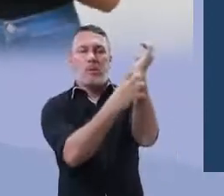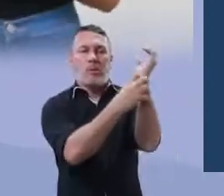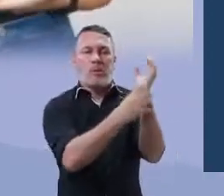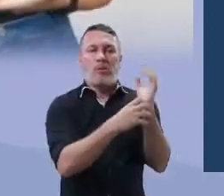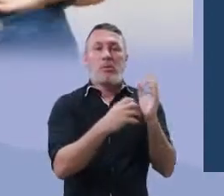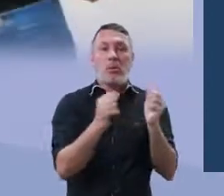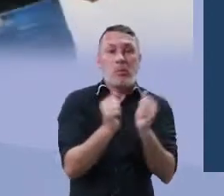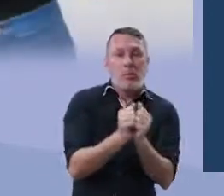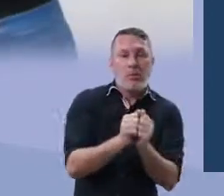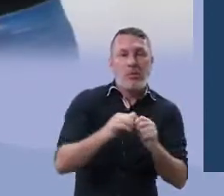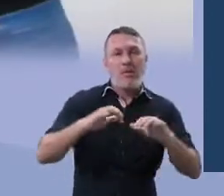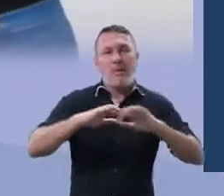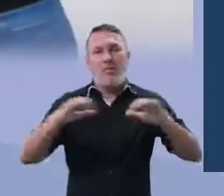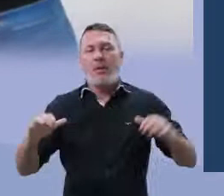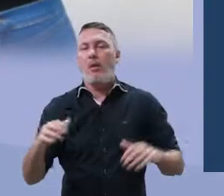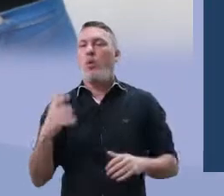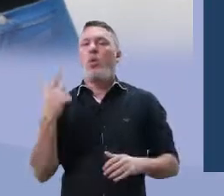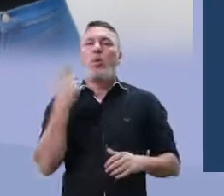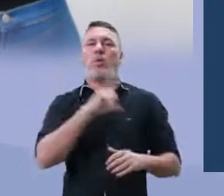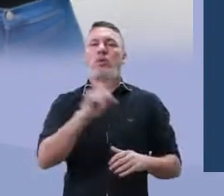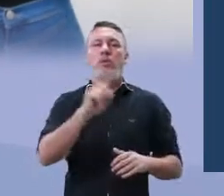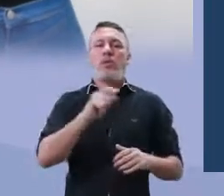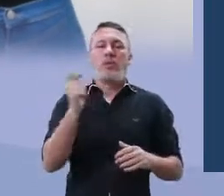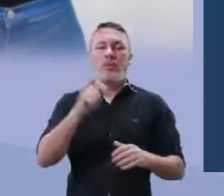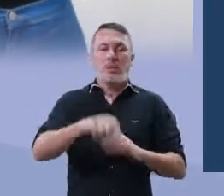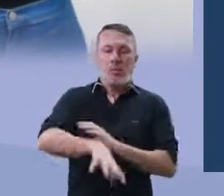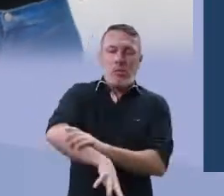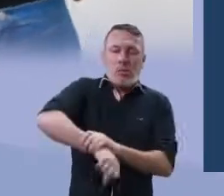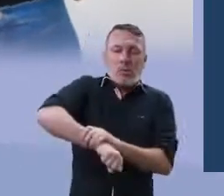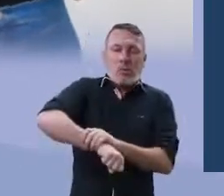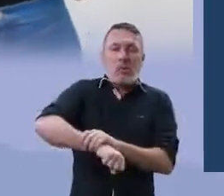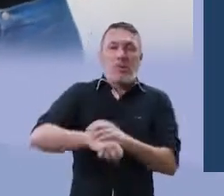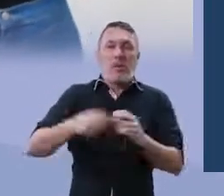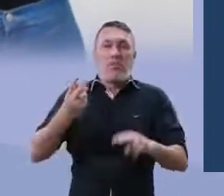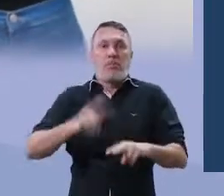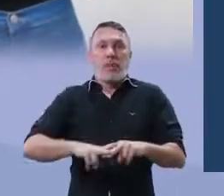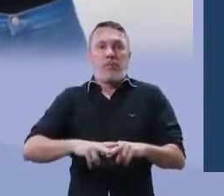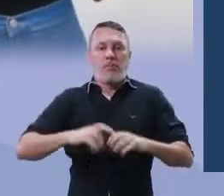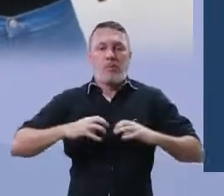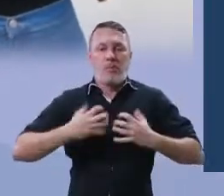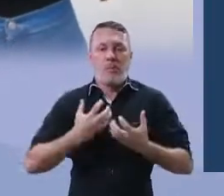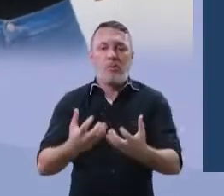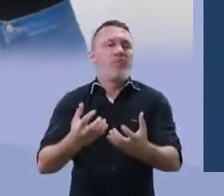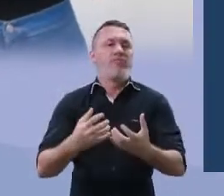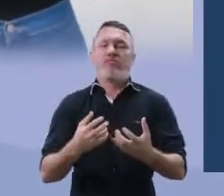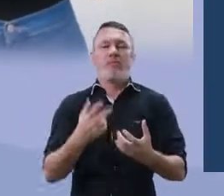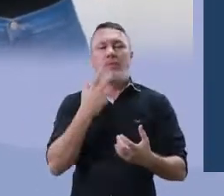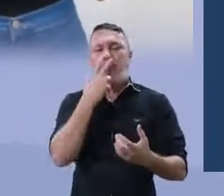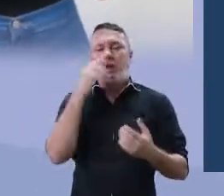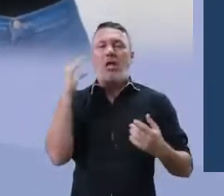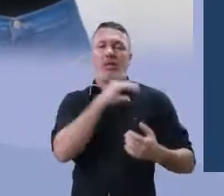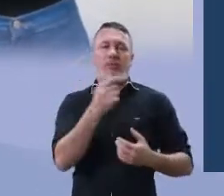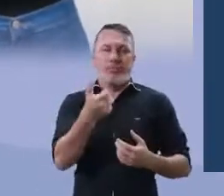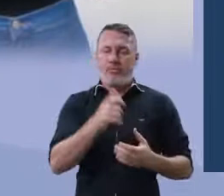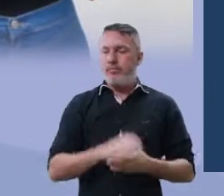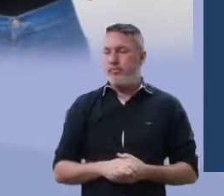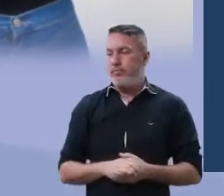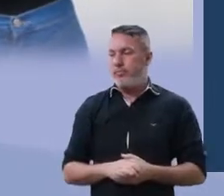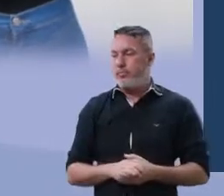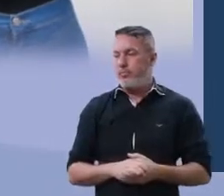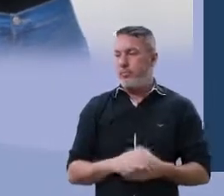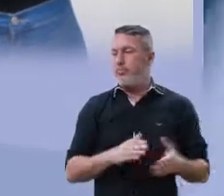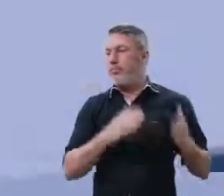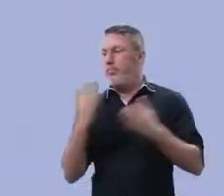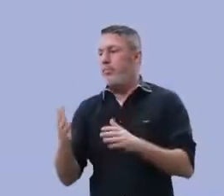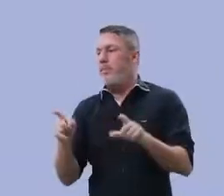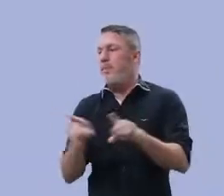muito escassa ou muito esparçada, que não é capaz de segurar ali a luz do sol, de refletir isso. Então, o solo